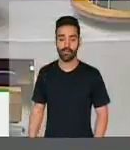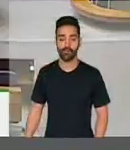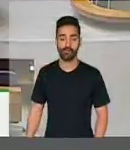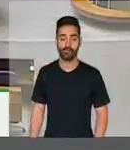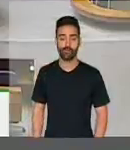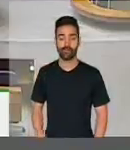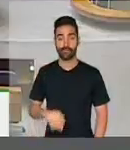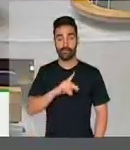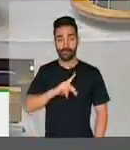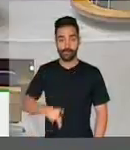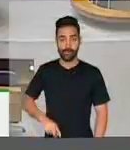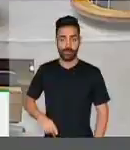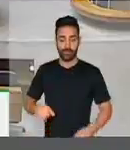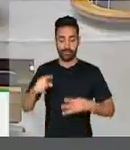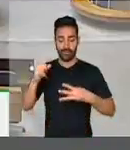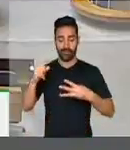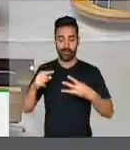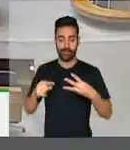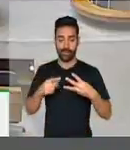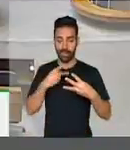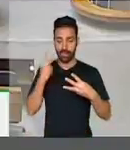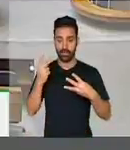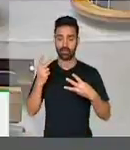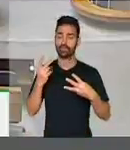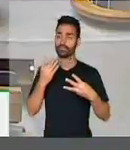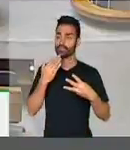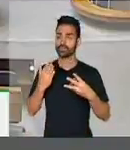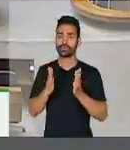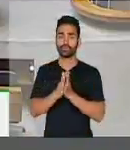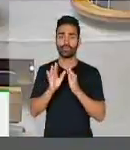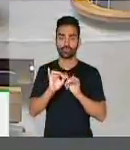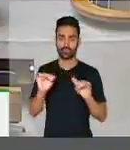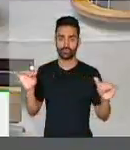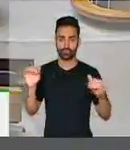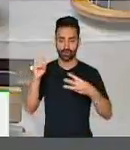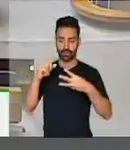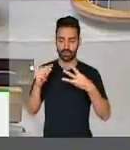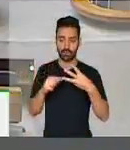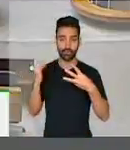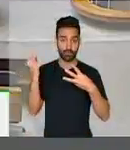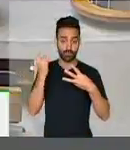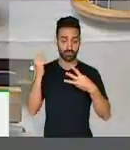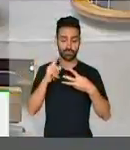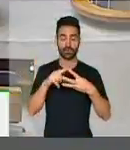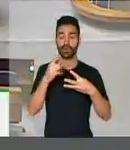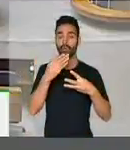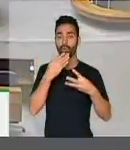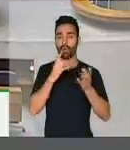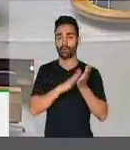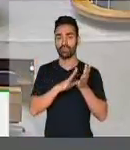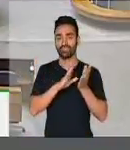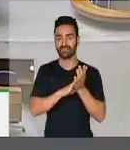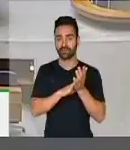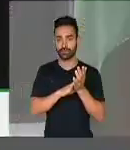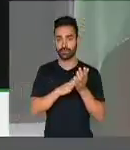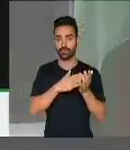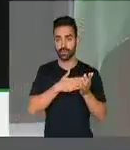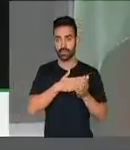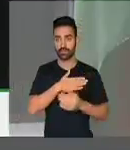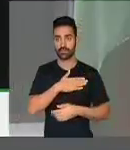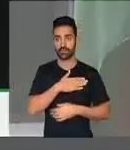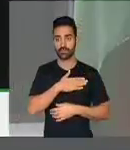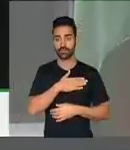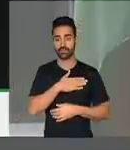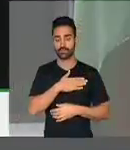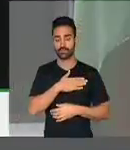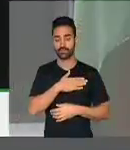Presidente, são três registros. Eu peço a Vossa Excelência que dê divulgação desses três, que são importantes. Aniversário das minhas